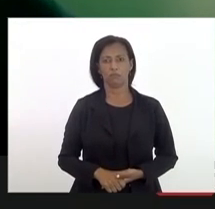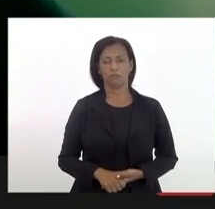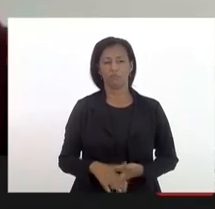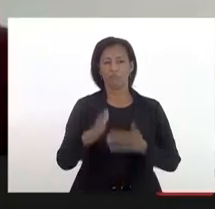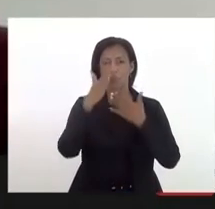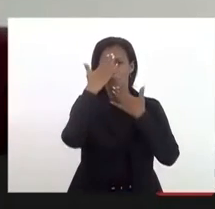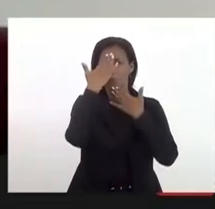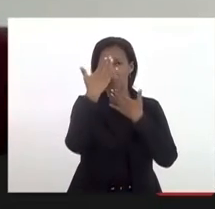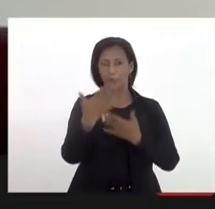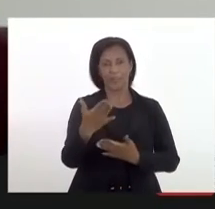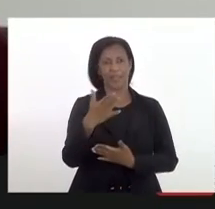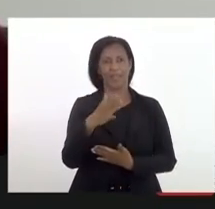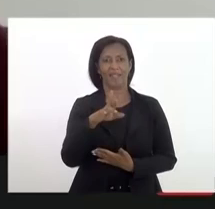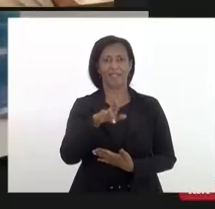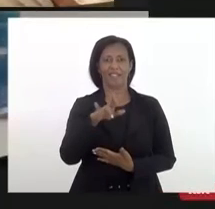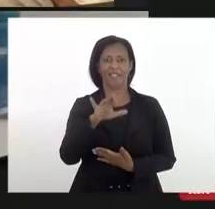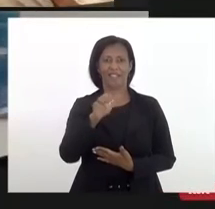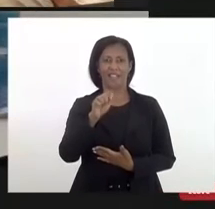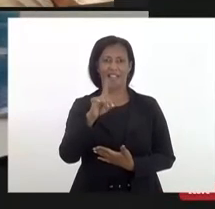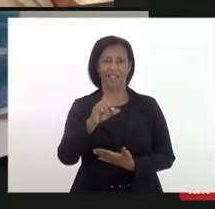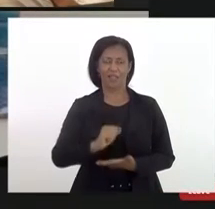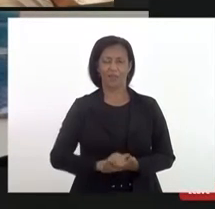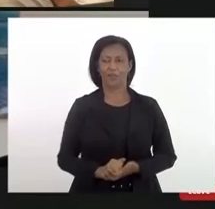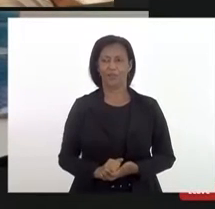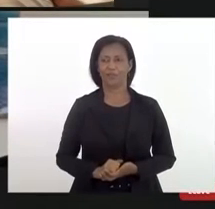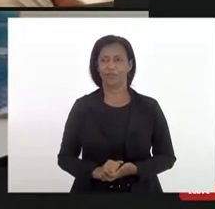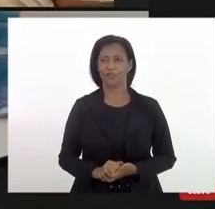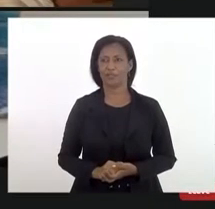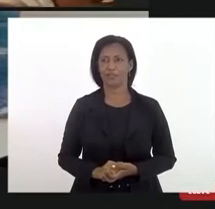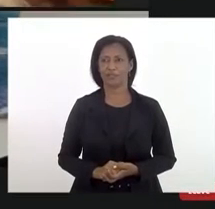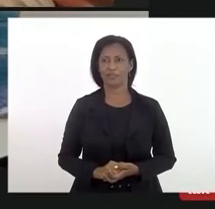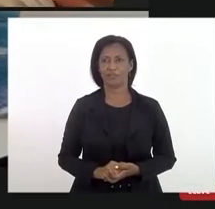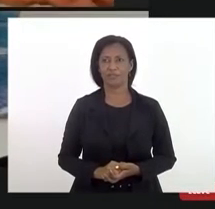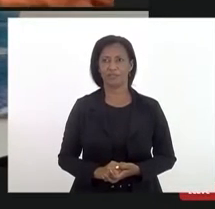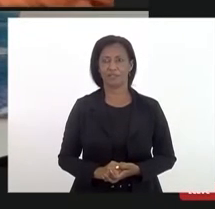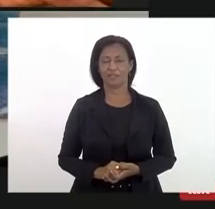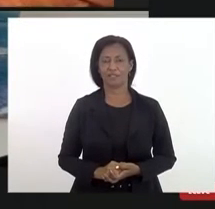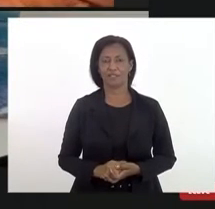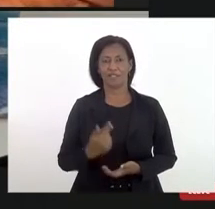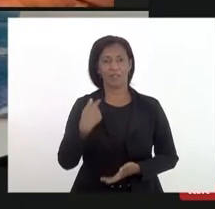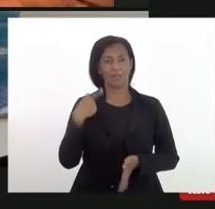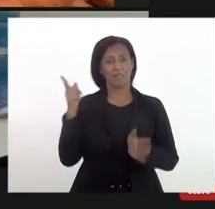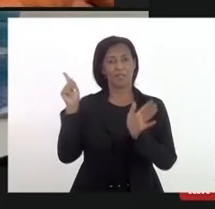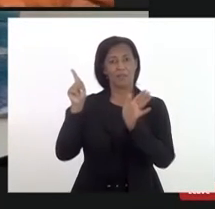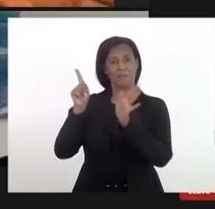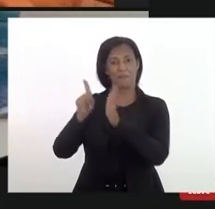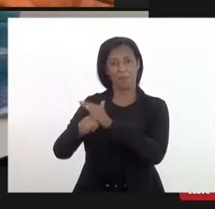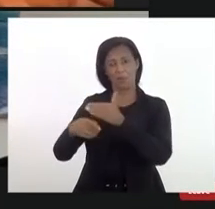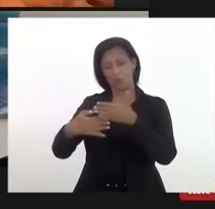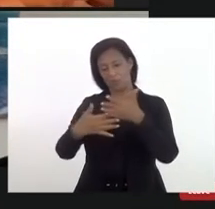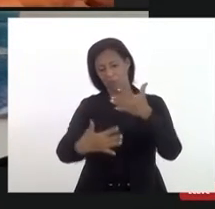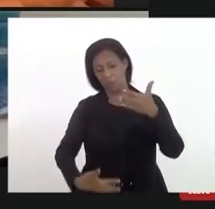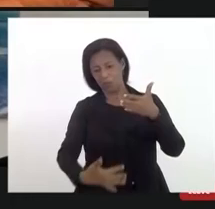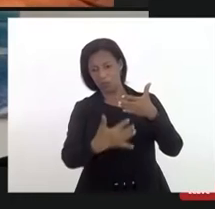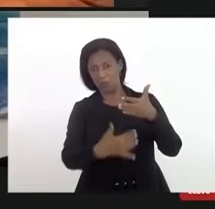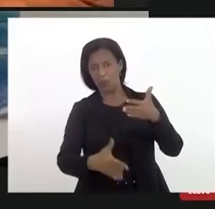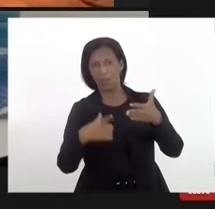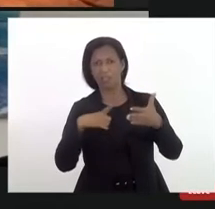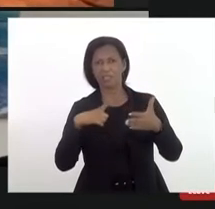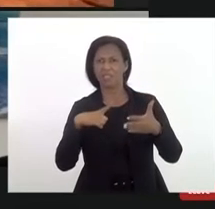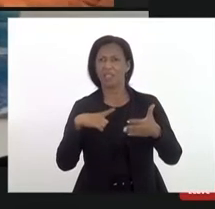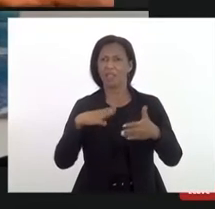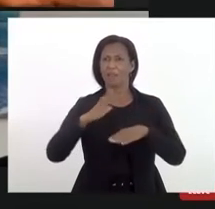Muito obrigada, Ricardo. Eu passei aqui, fiz uma pergunta aqui no chat. Temos mais algum inscrito?